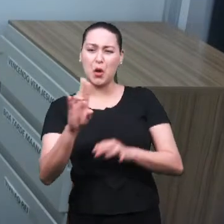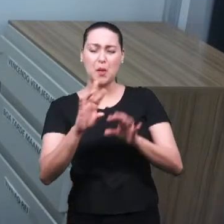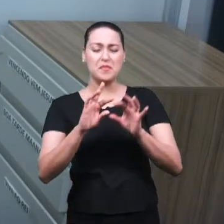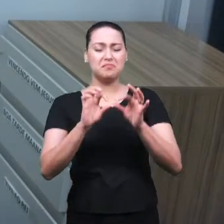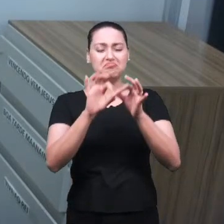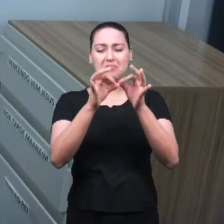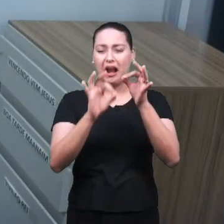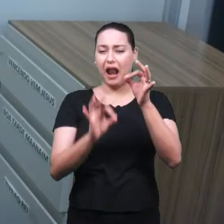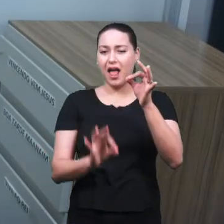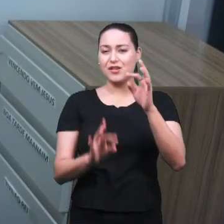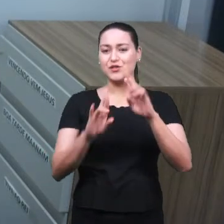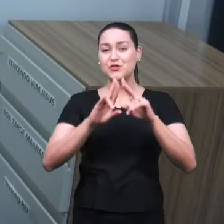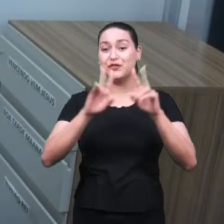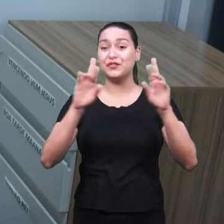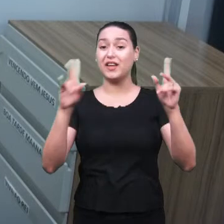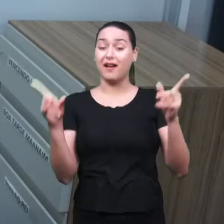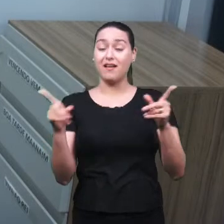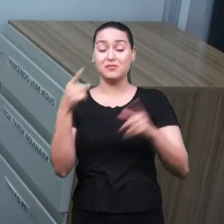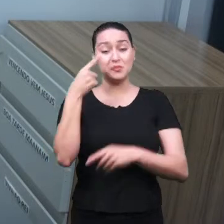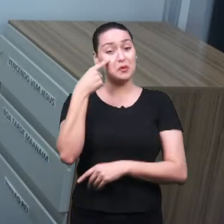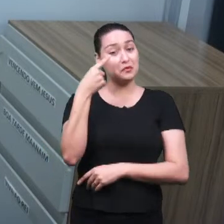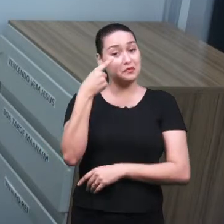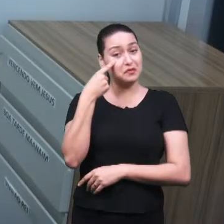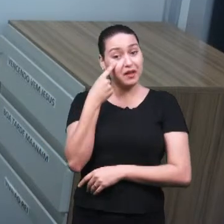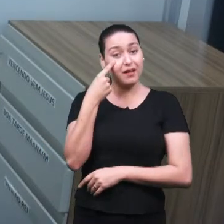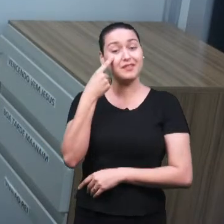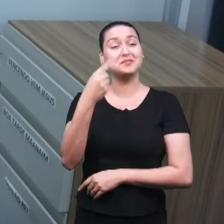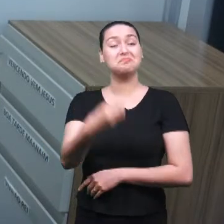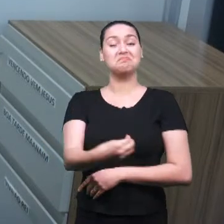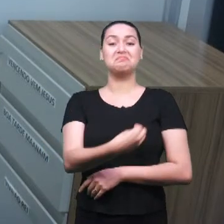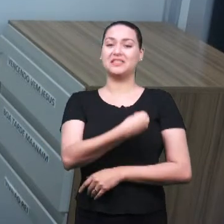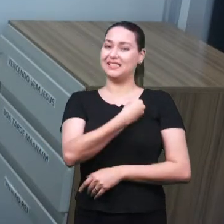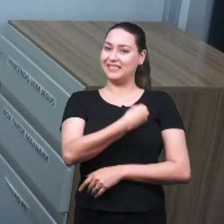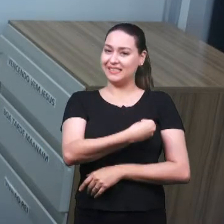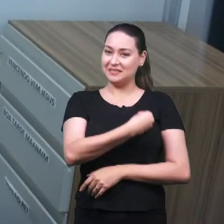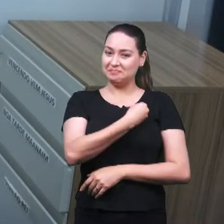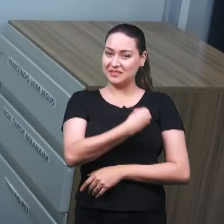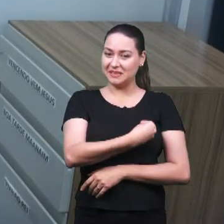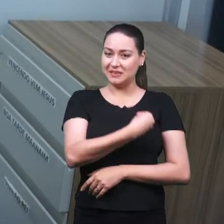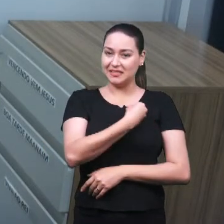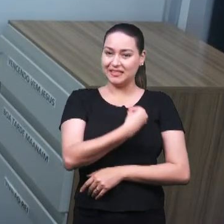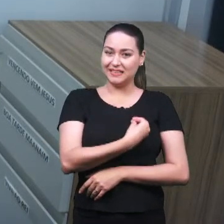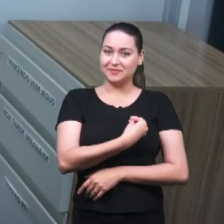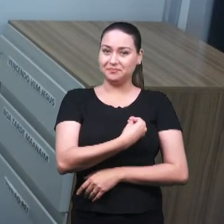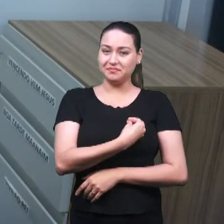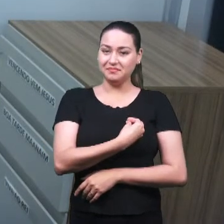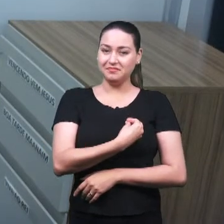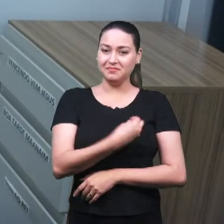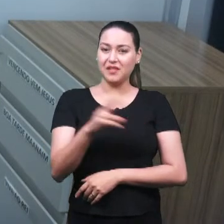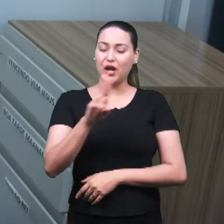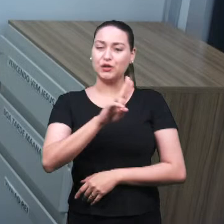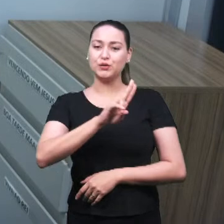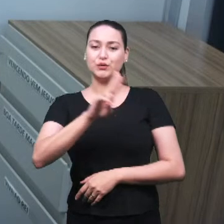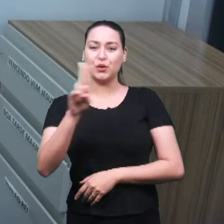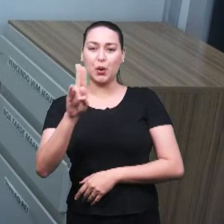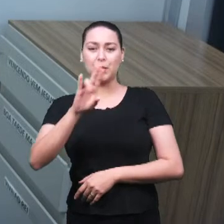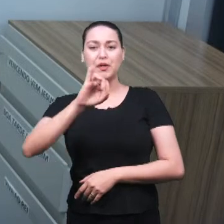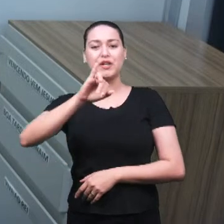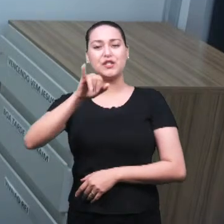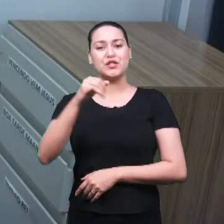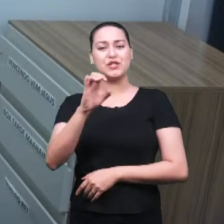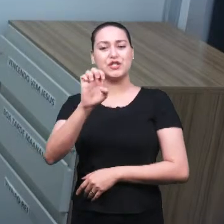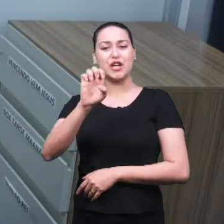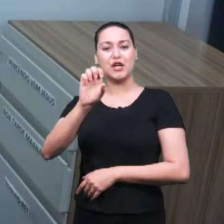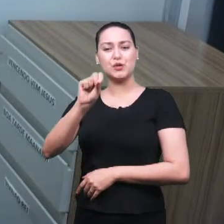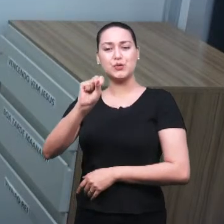lá nos assistindo, estão acompanhando, participando. A Jesuélia da Silva também, desejando